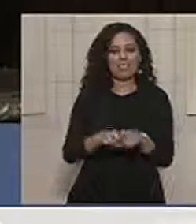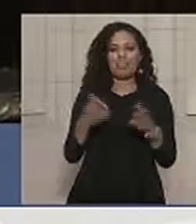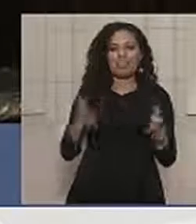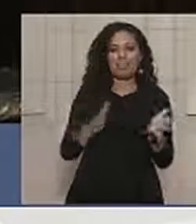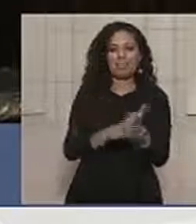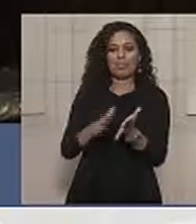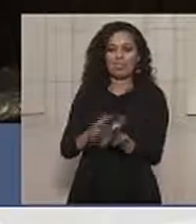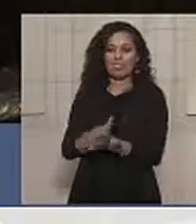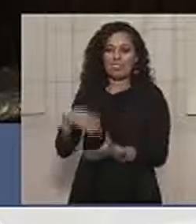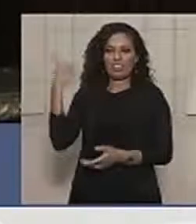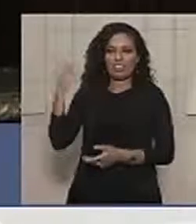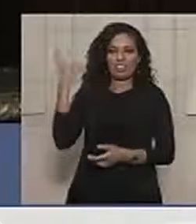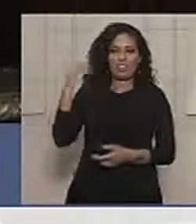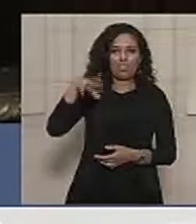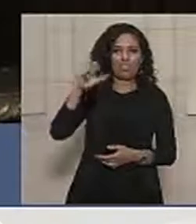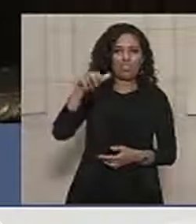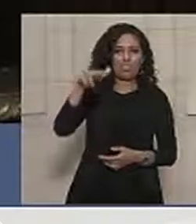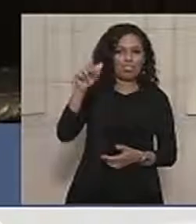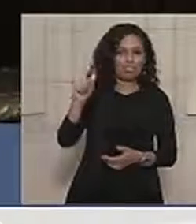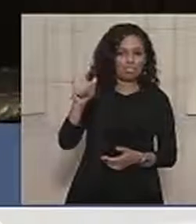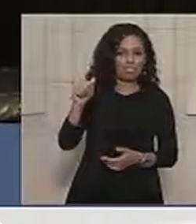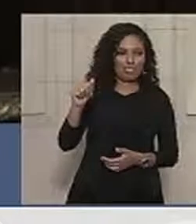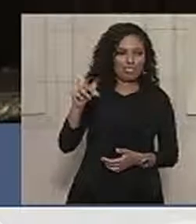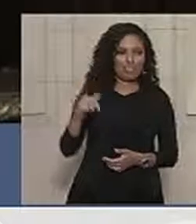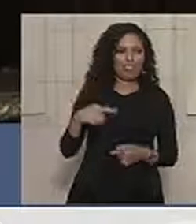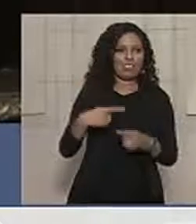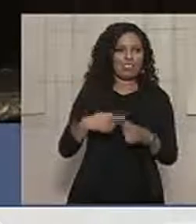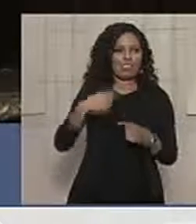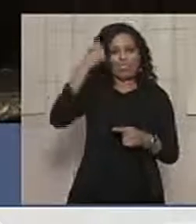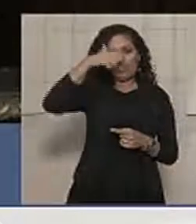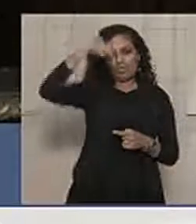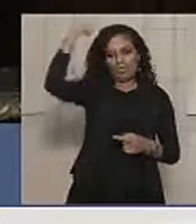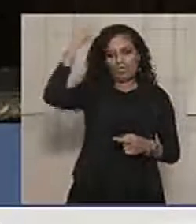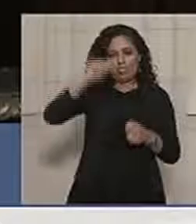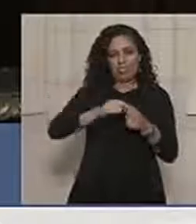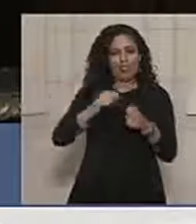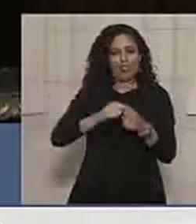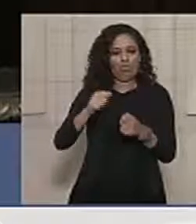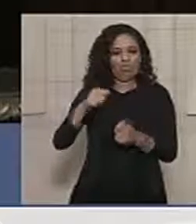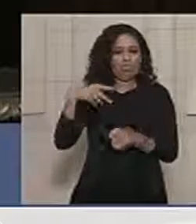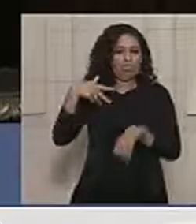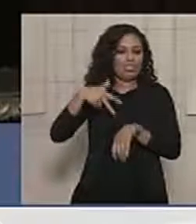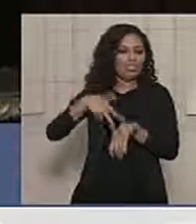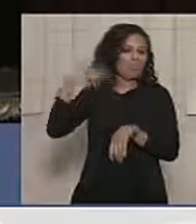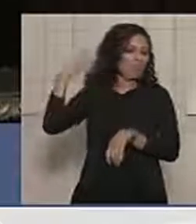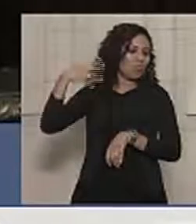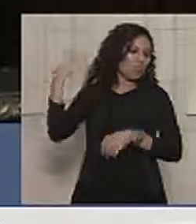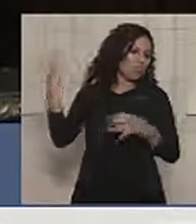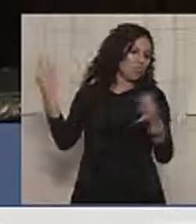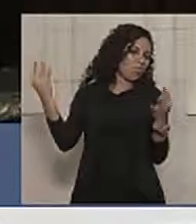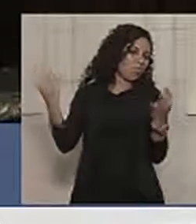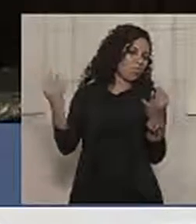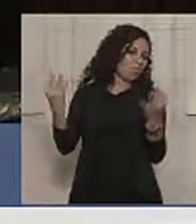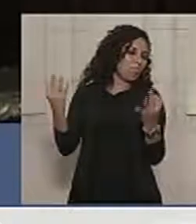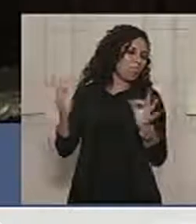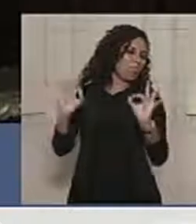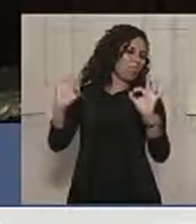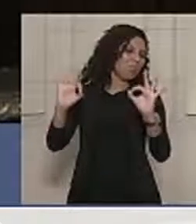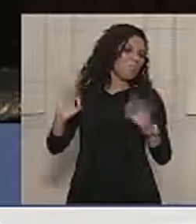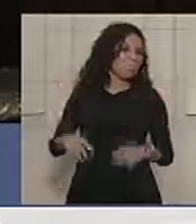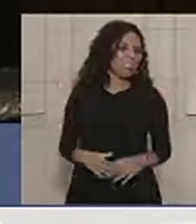deputada Renata e o deputado Luiz Paulo, porque fizeram uma fala brilhante. A questão